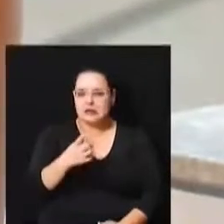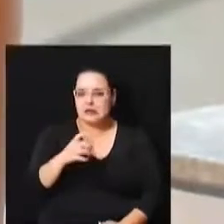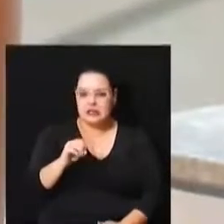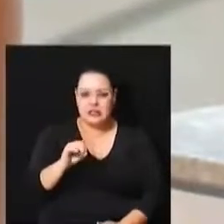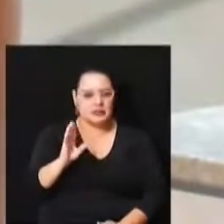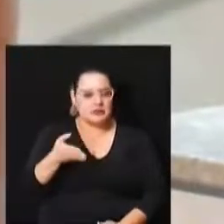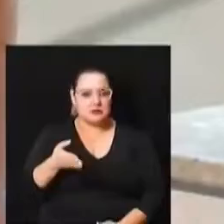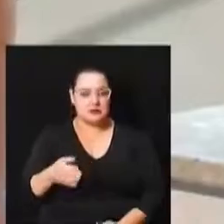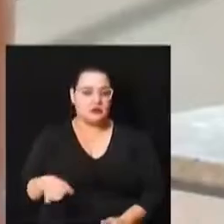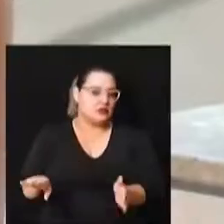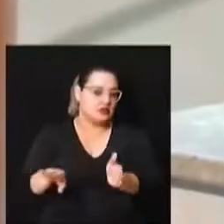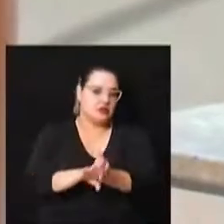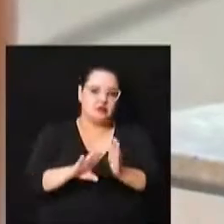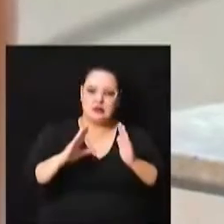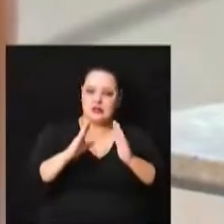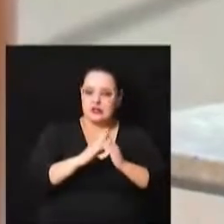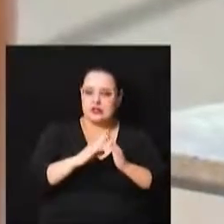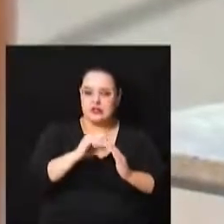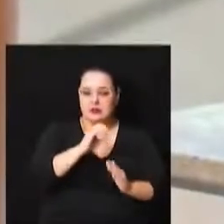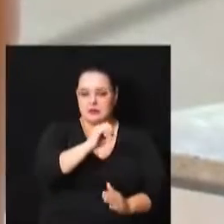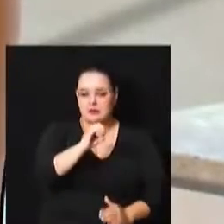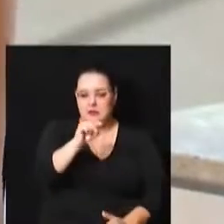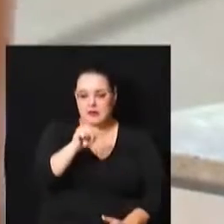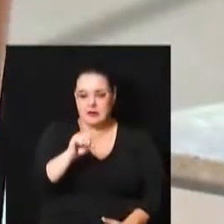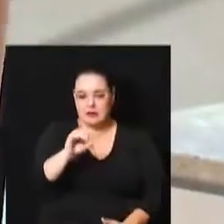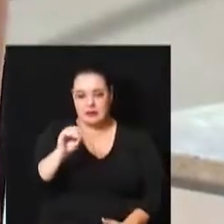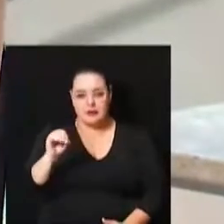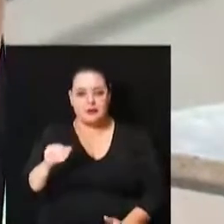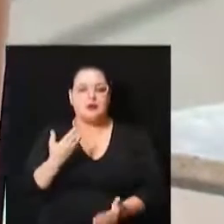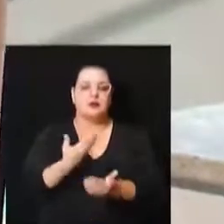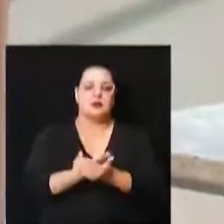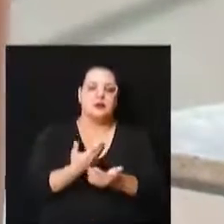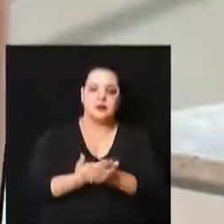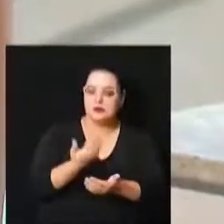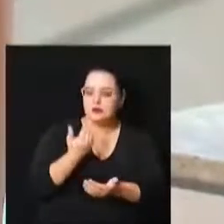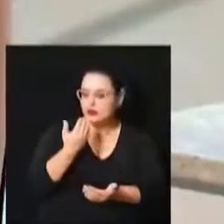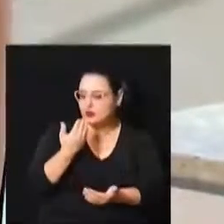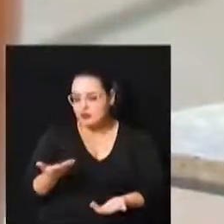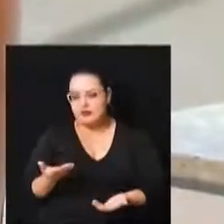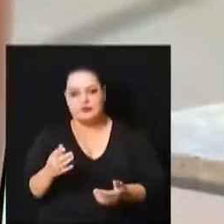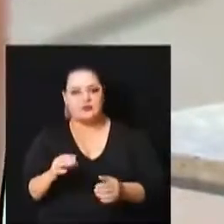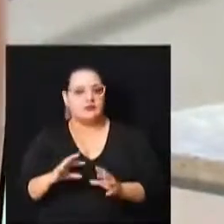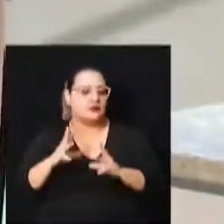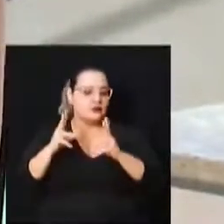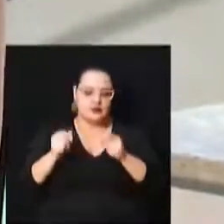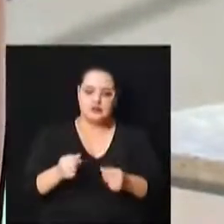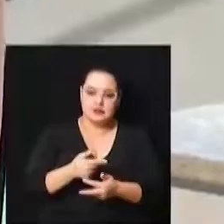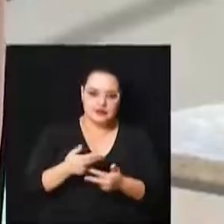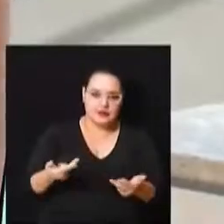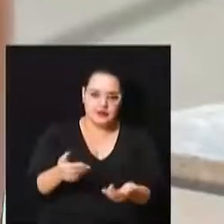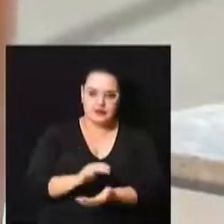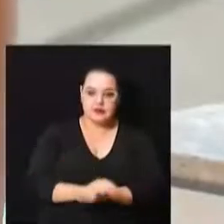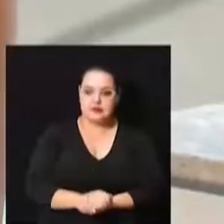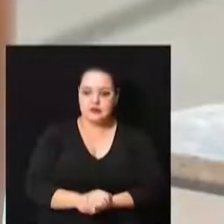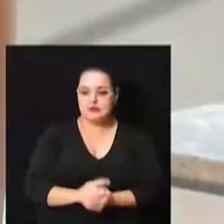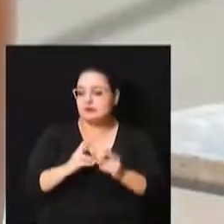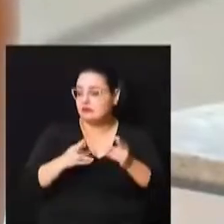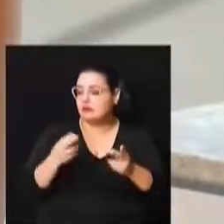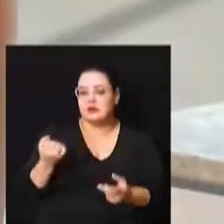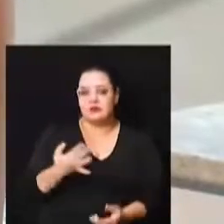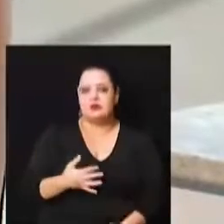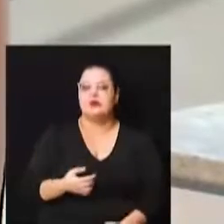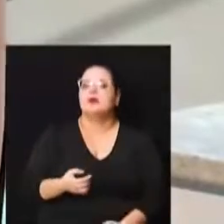em casa mais ou menos uma meia-noite. Meu Deus. E aí ia estudar, ia jantar, ia fazer lição, era assim. E dormia quanto